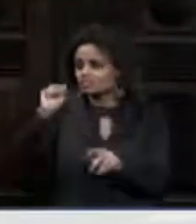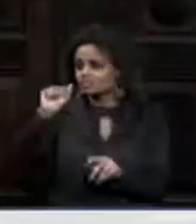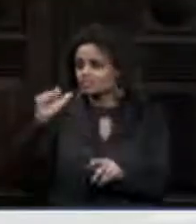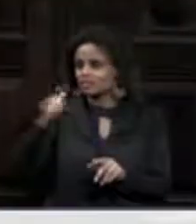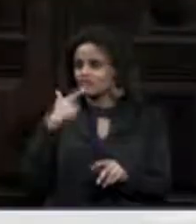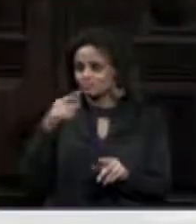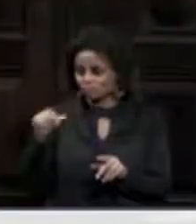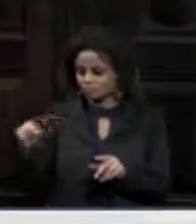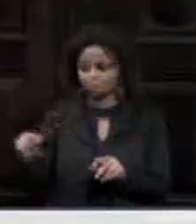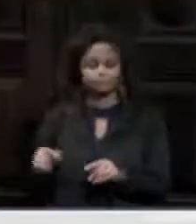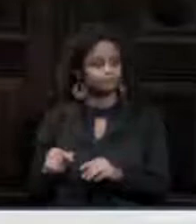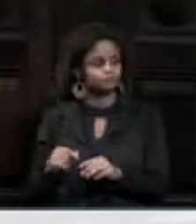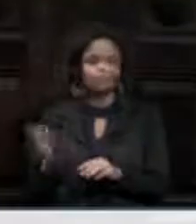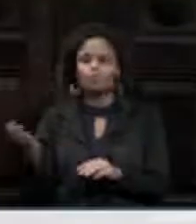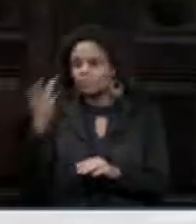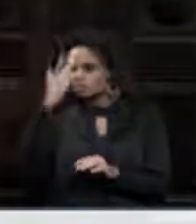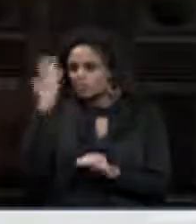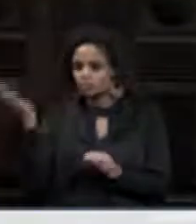daqueles que vinham